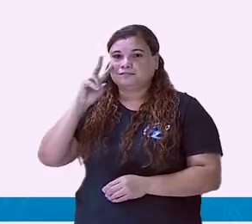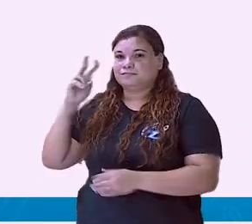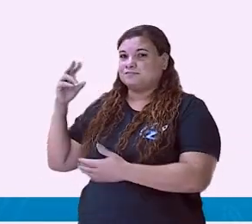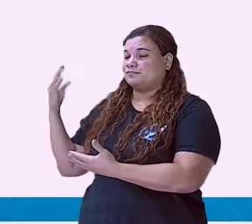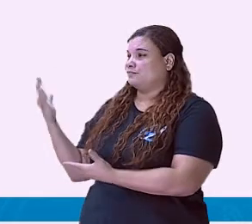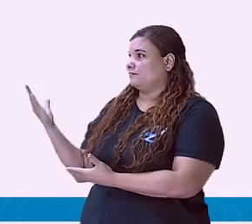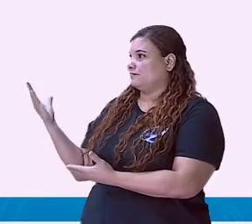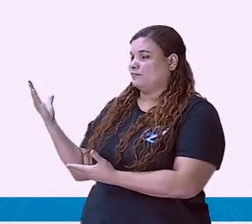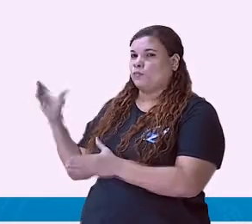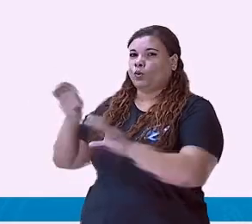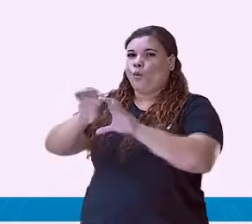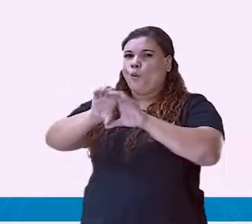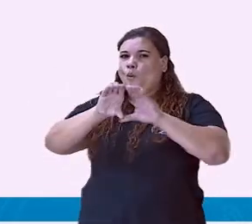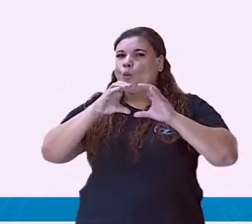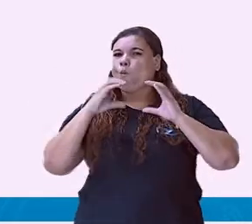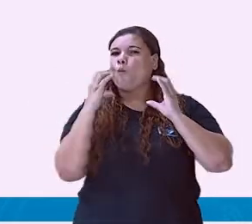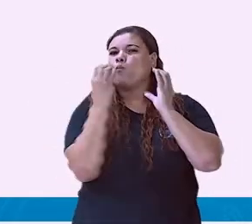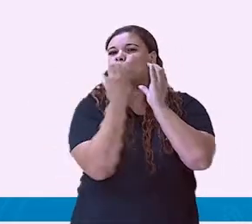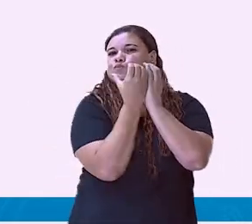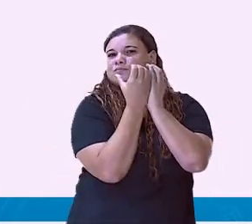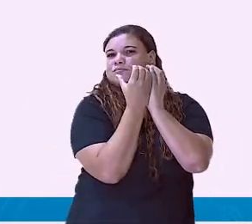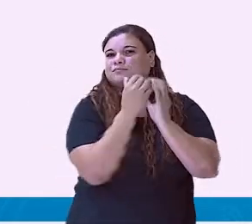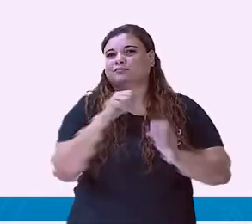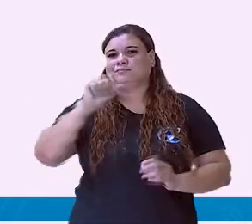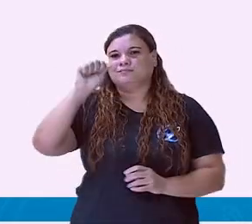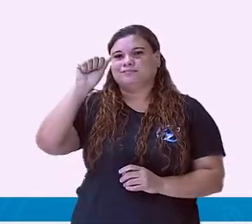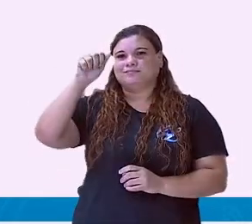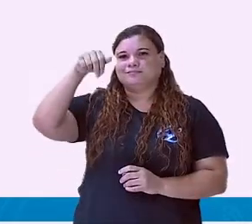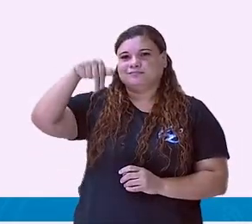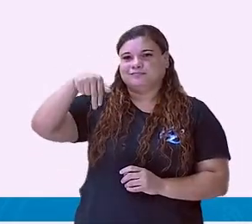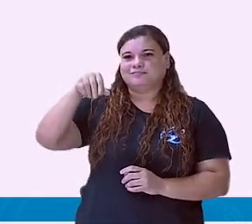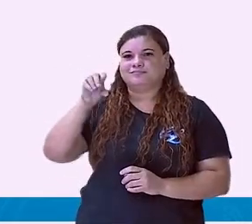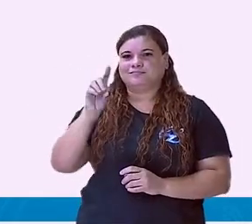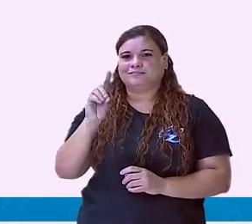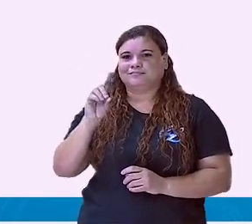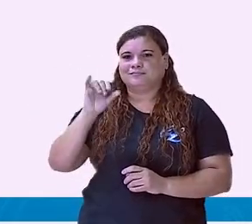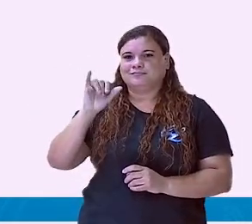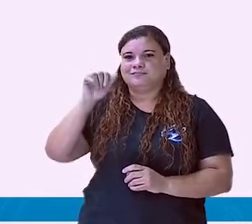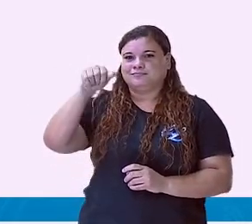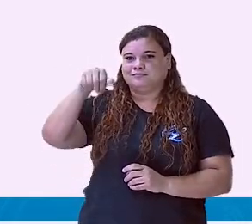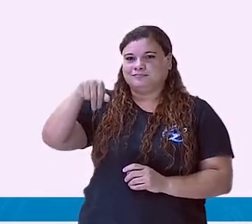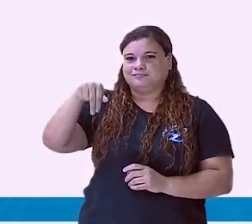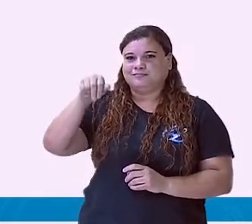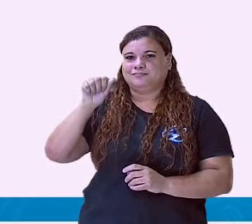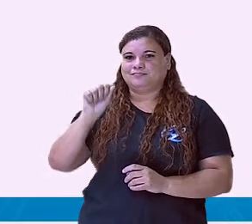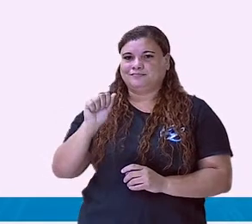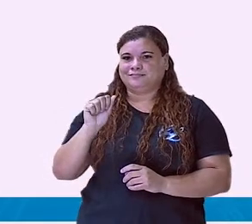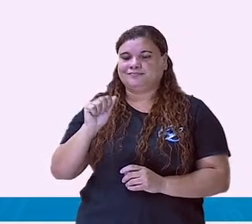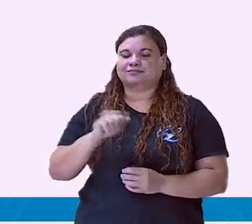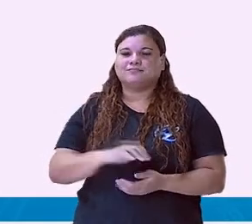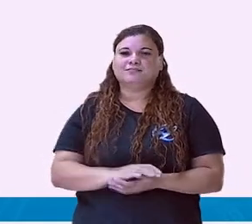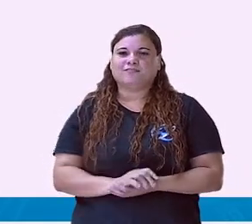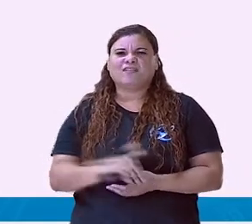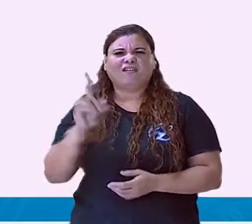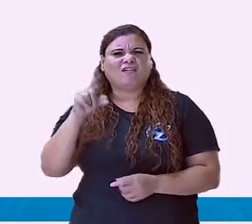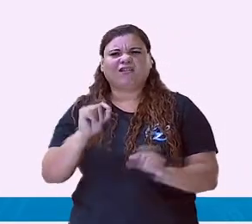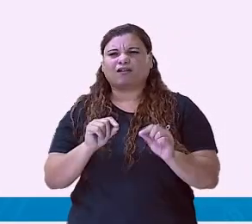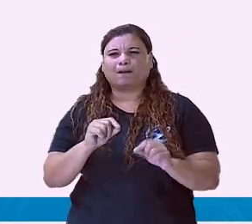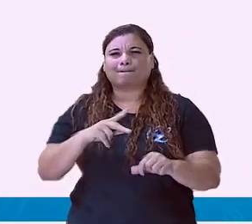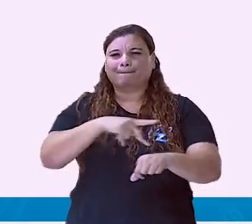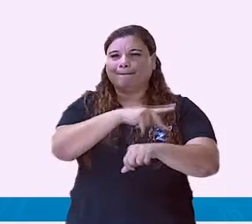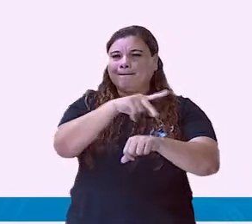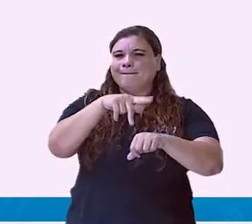Pacto Andino, ou Comunidade Andina, os países que têm